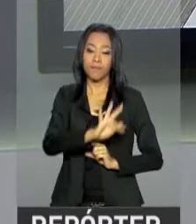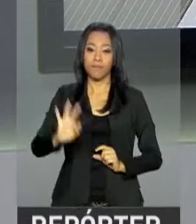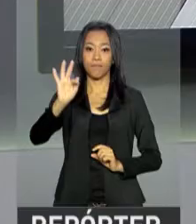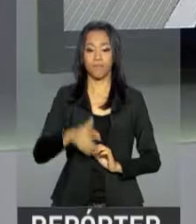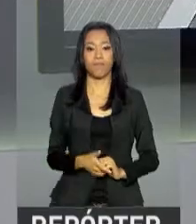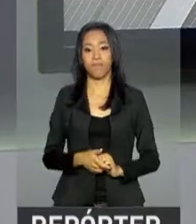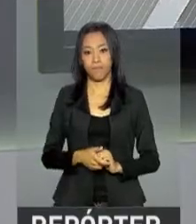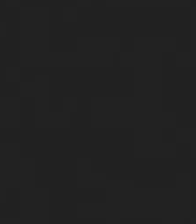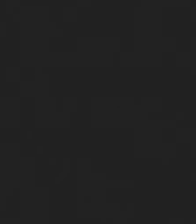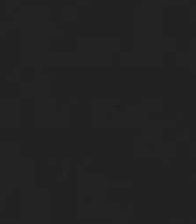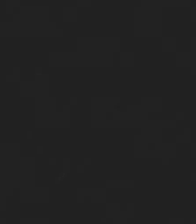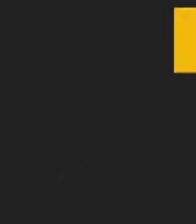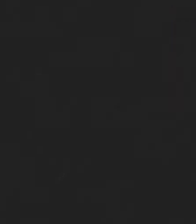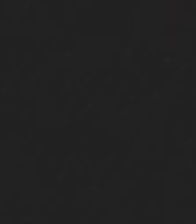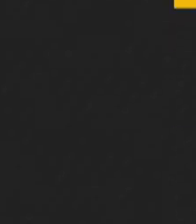federal